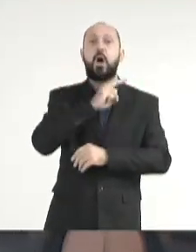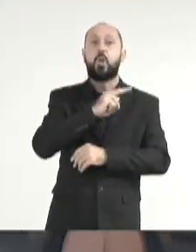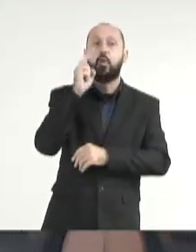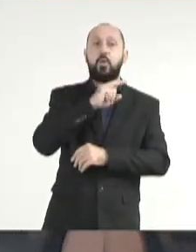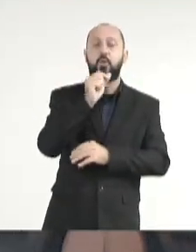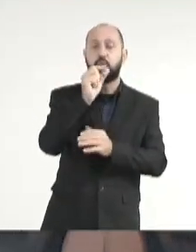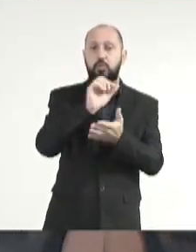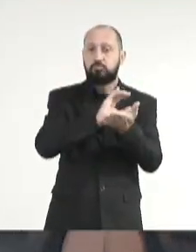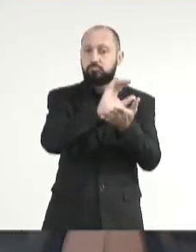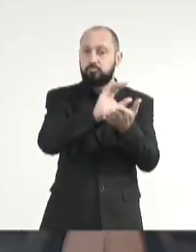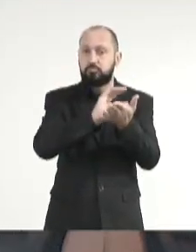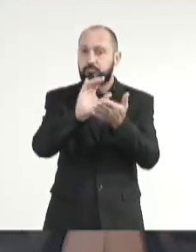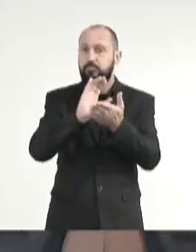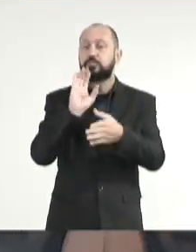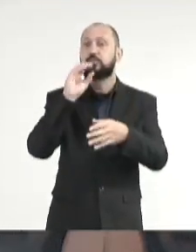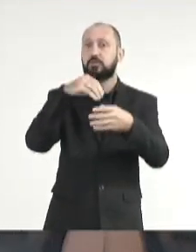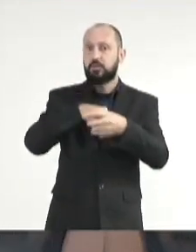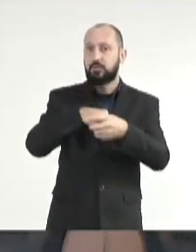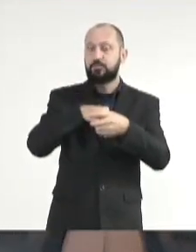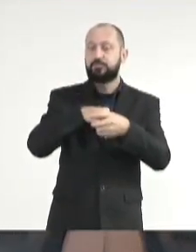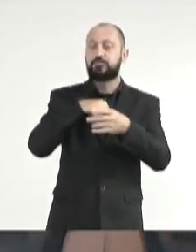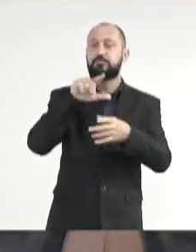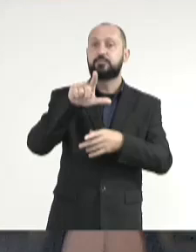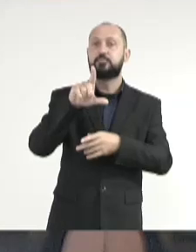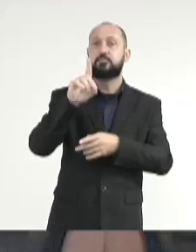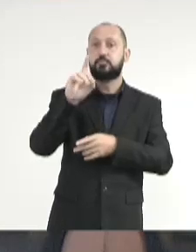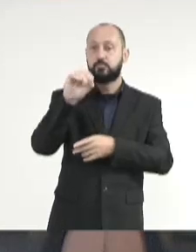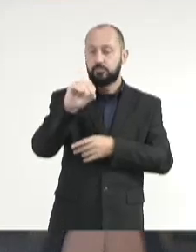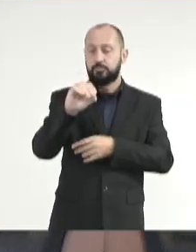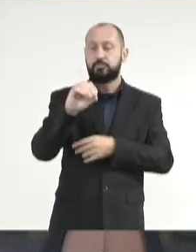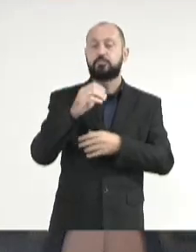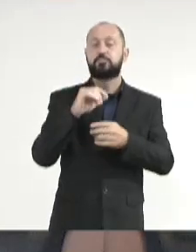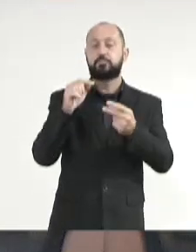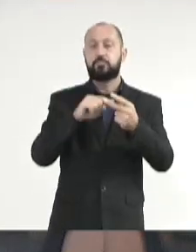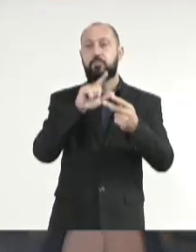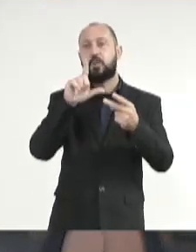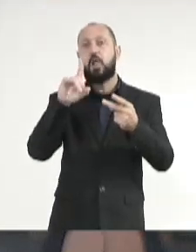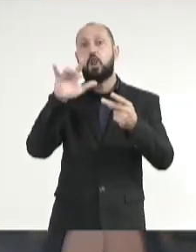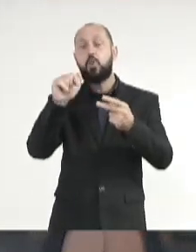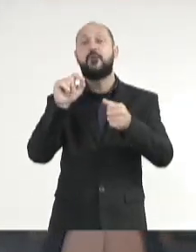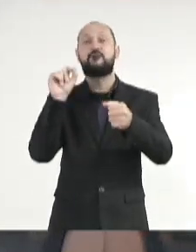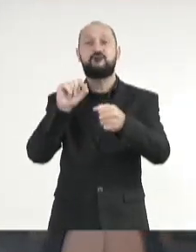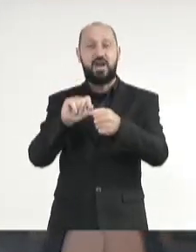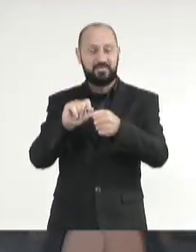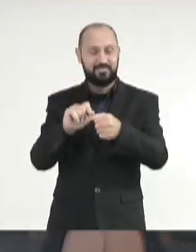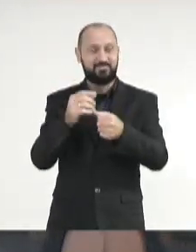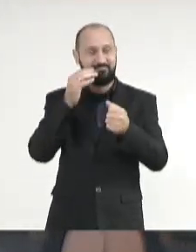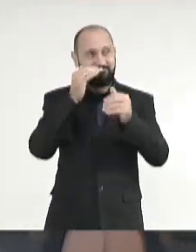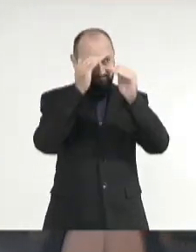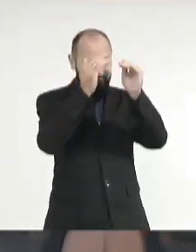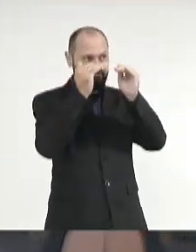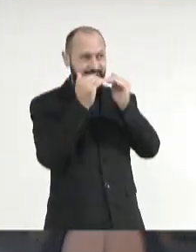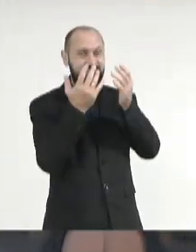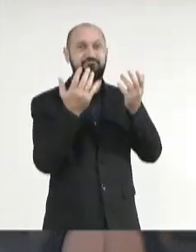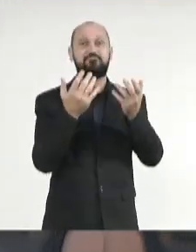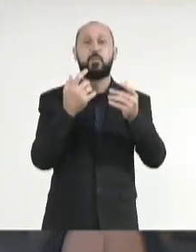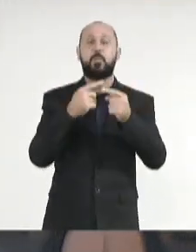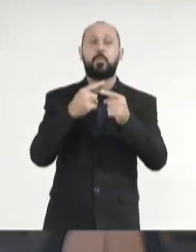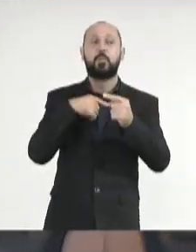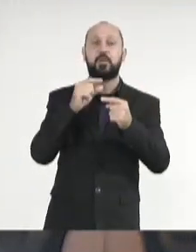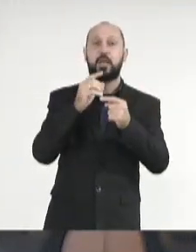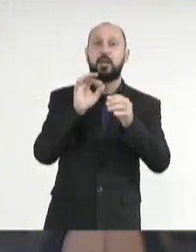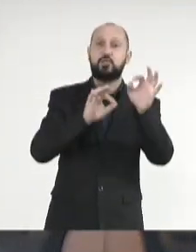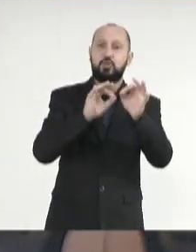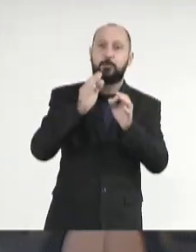de investimento, isso também está na LOA, a LDO indica e a LOA executa, né? Porque a LDO na prática, ela